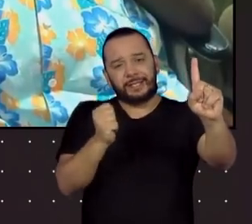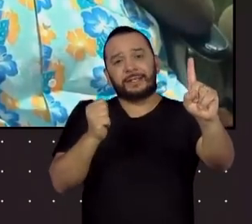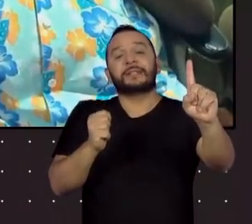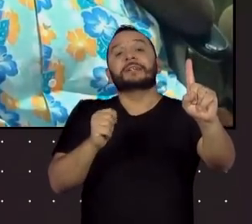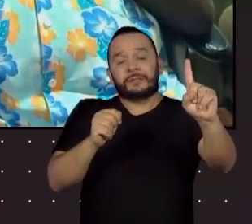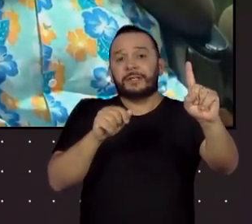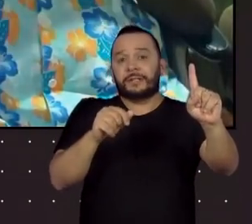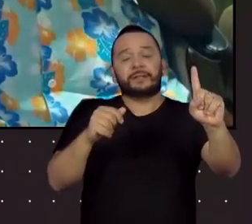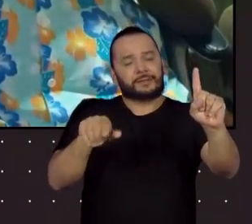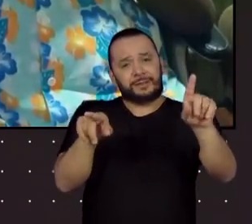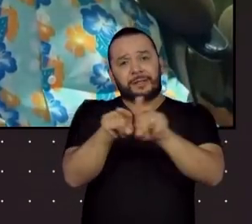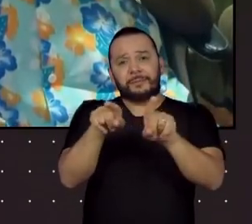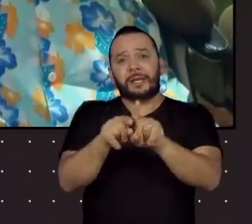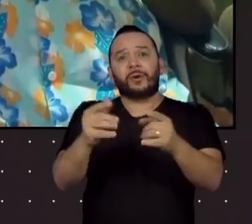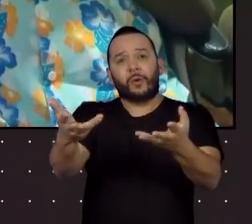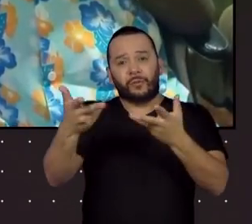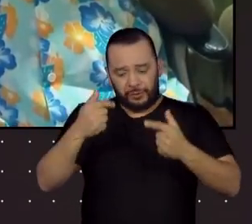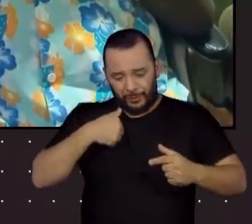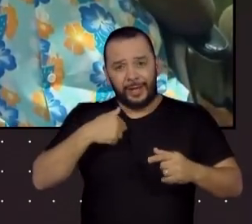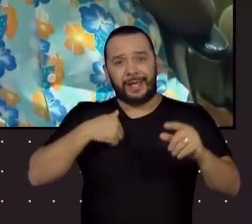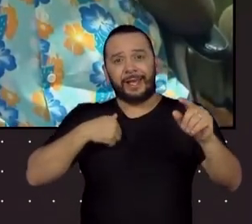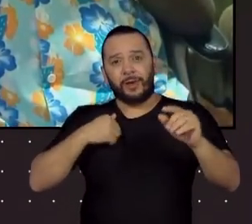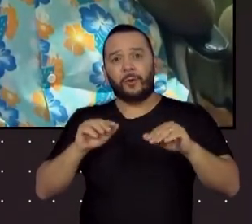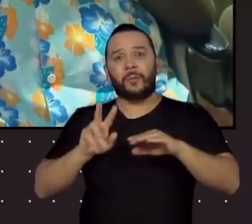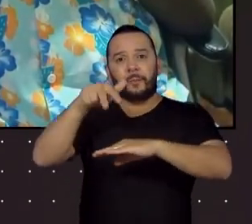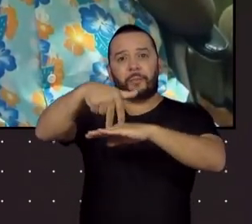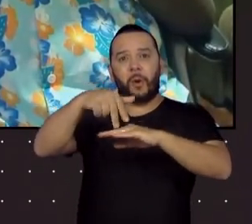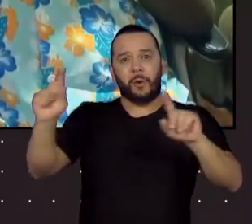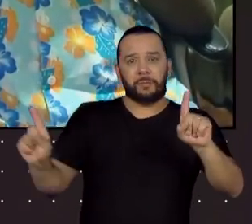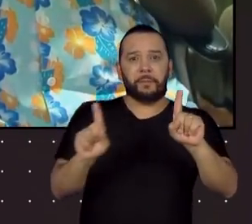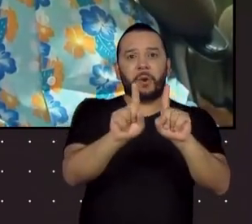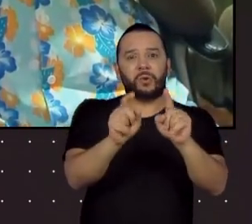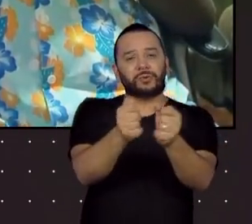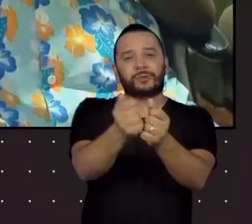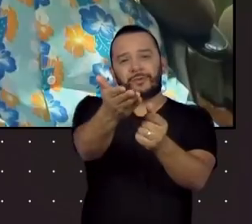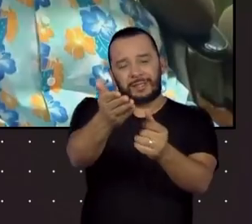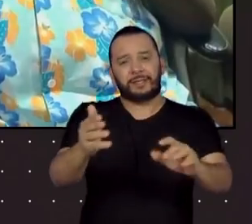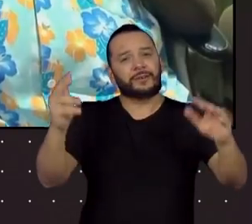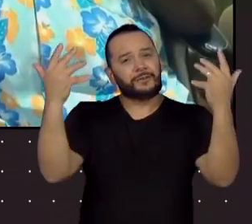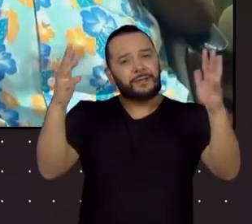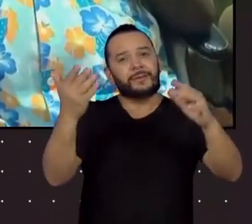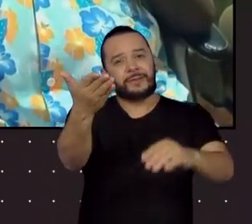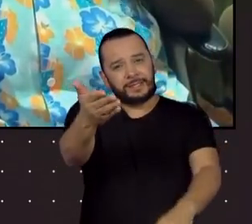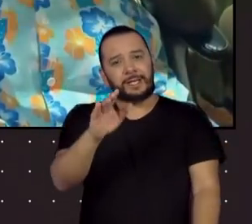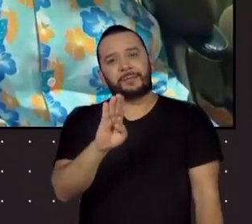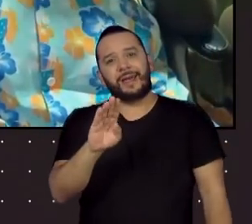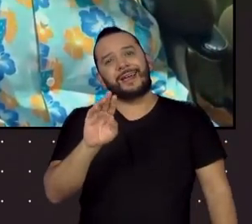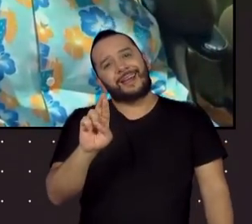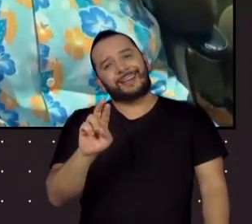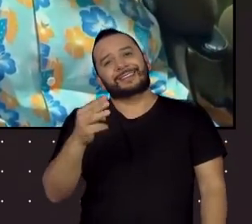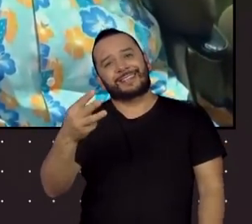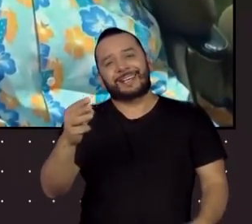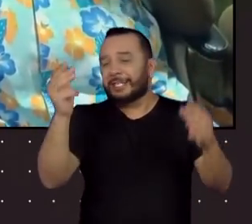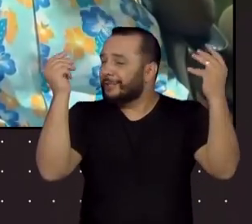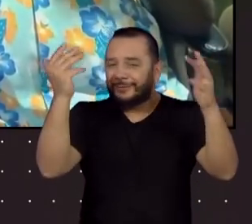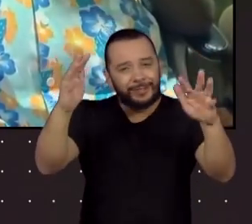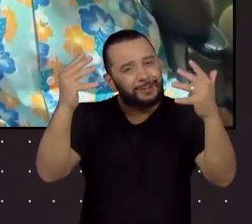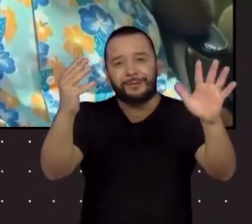palco. Viva Tony Tornado, viva a BR-3, viva a nossa